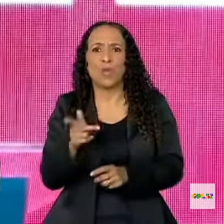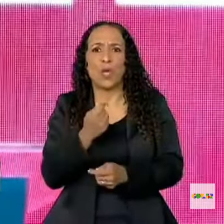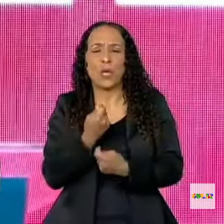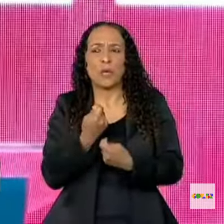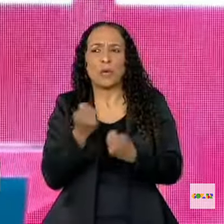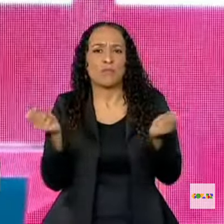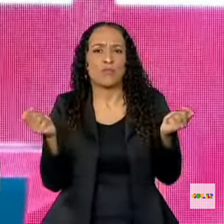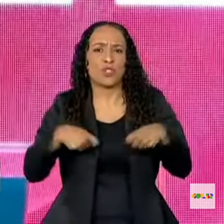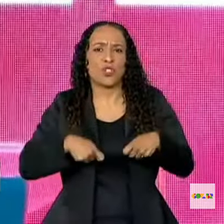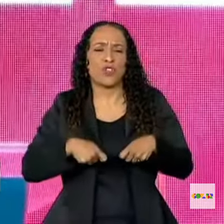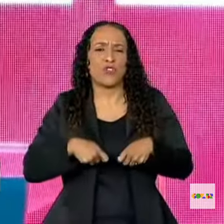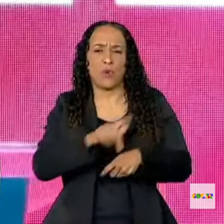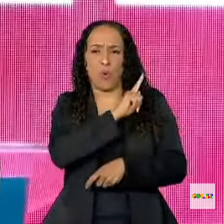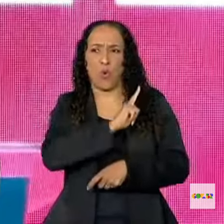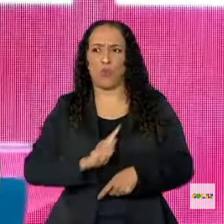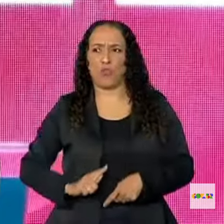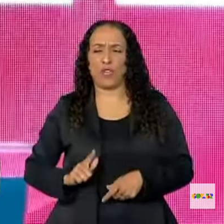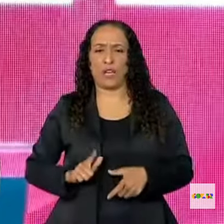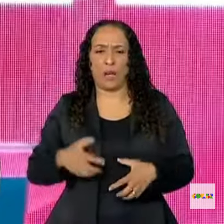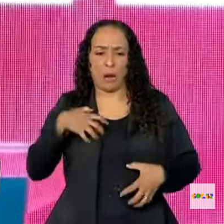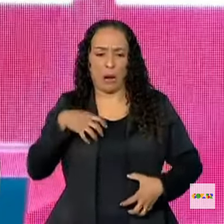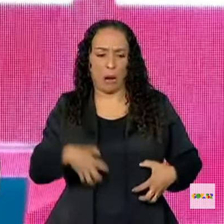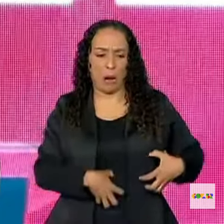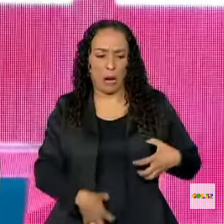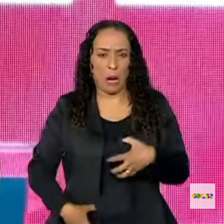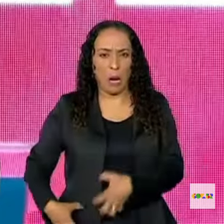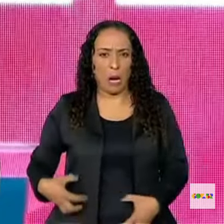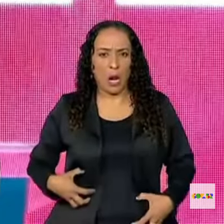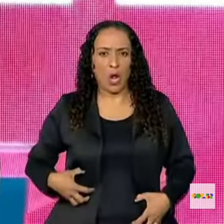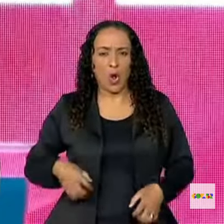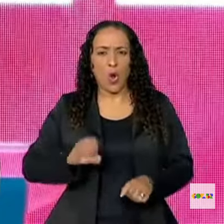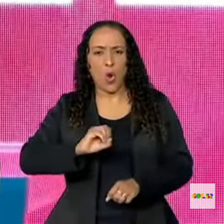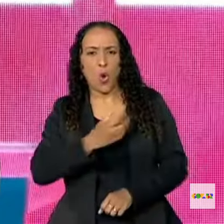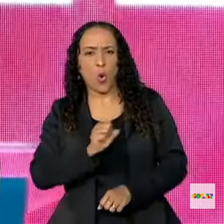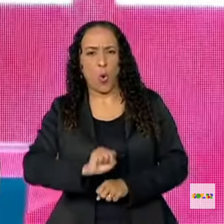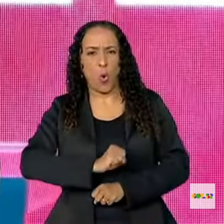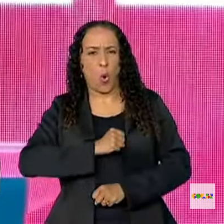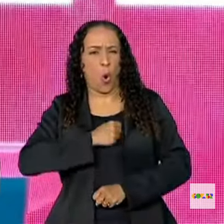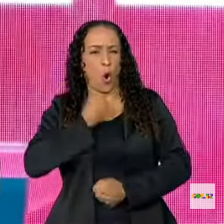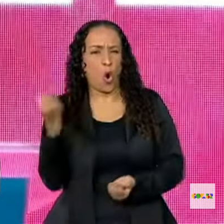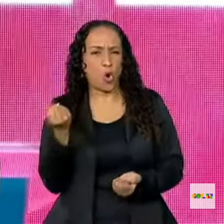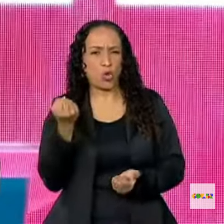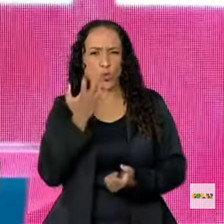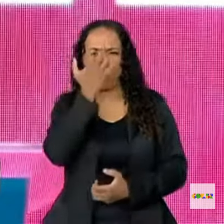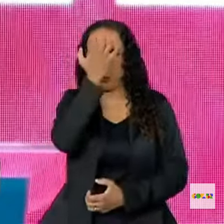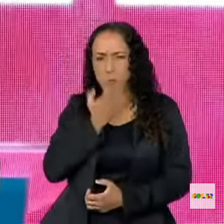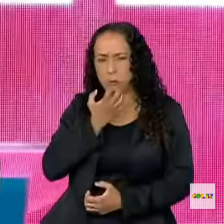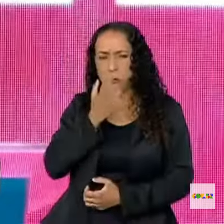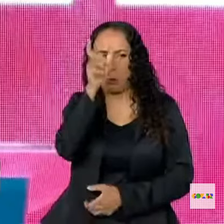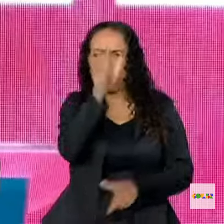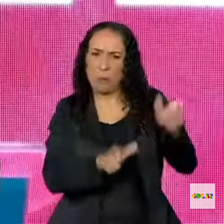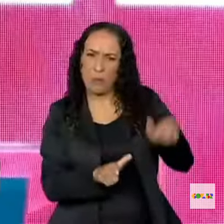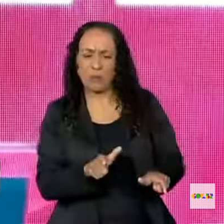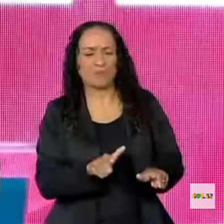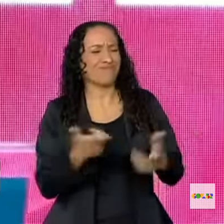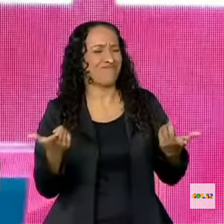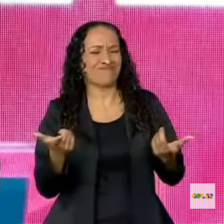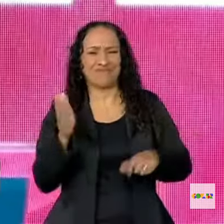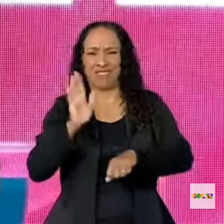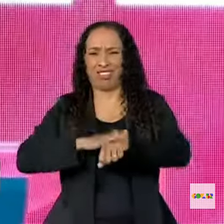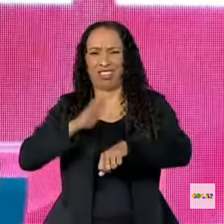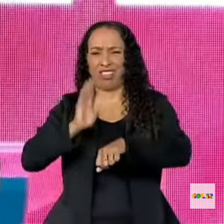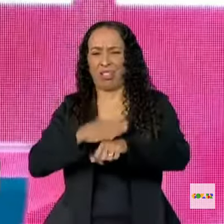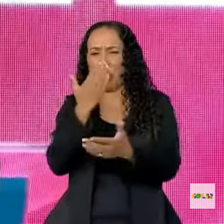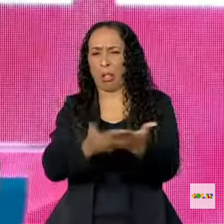fígado não é possível você governar com ódio ou rancor de alguém você perde muito tempo para que as